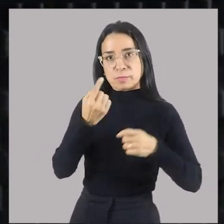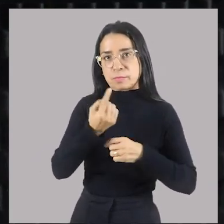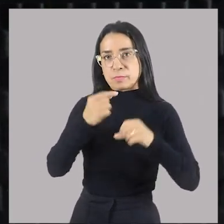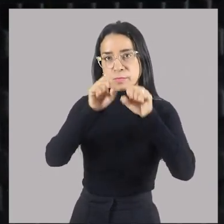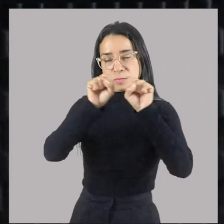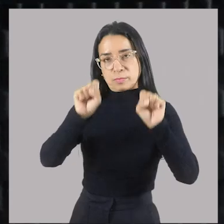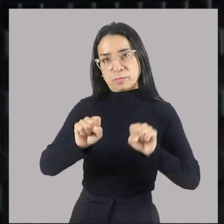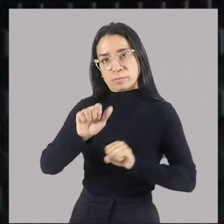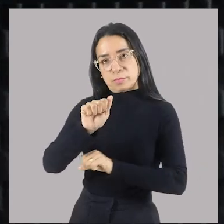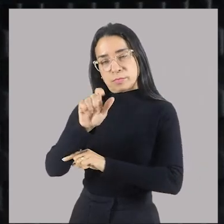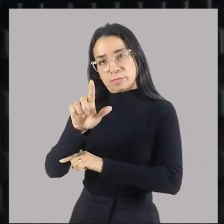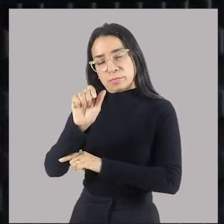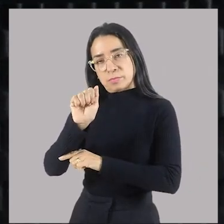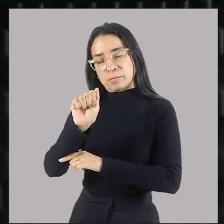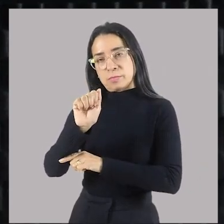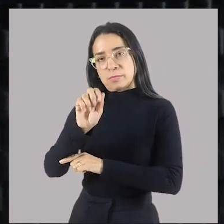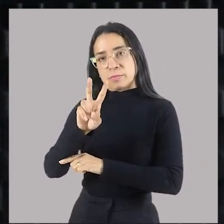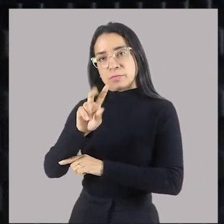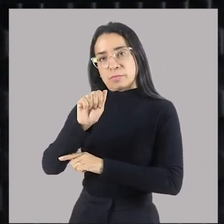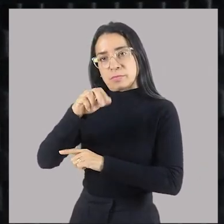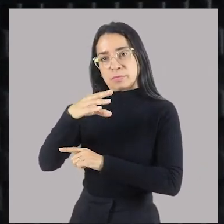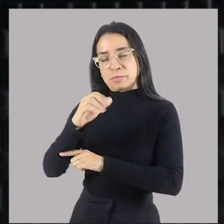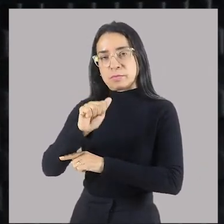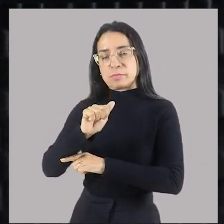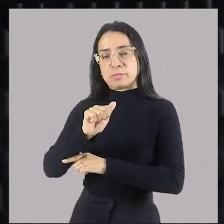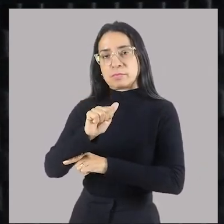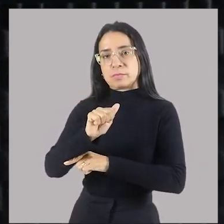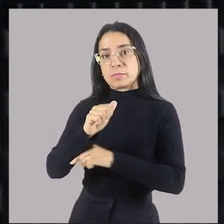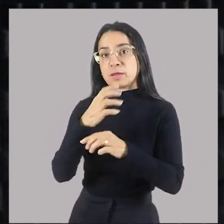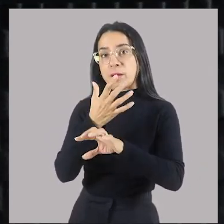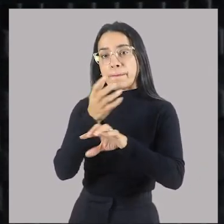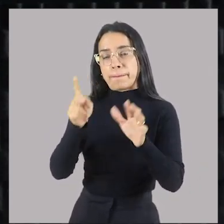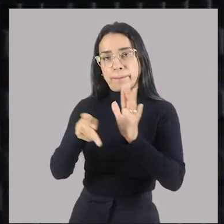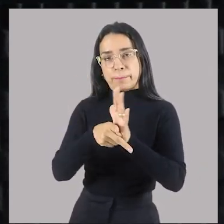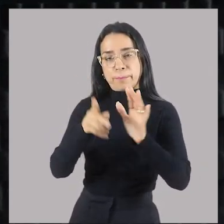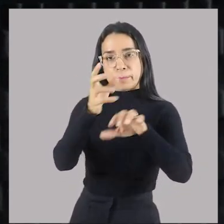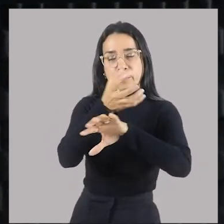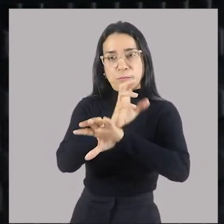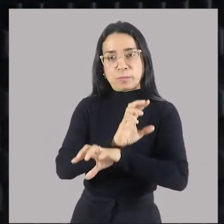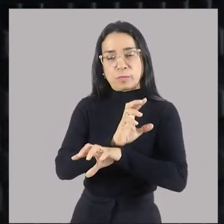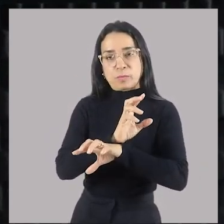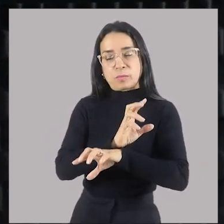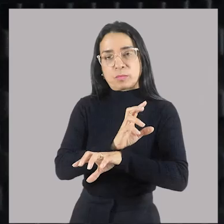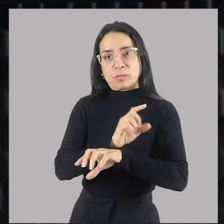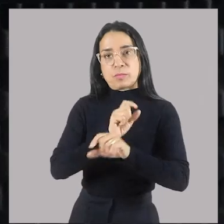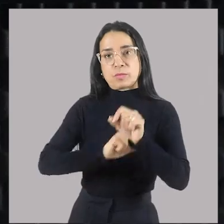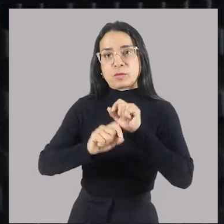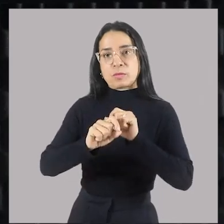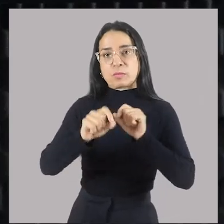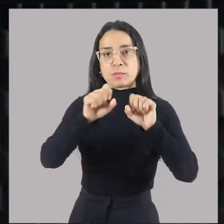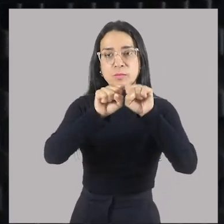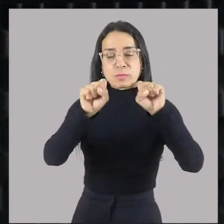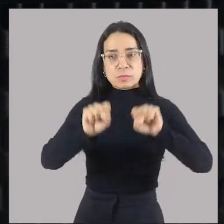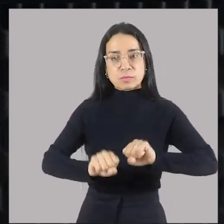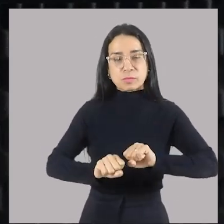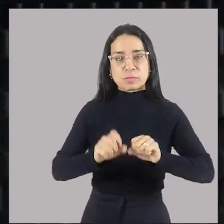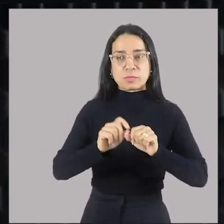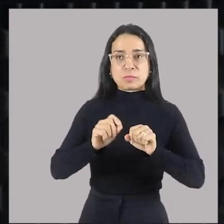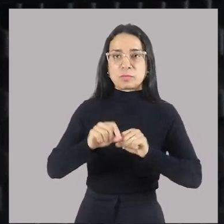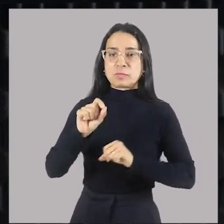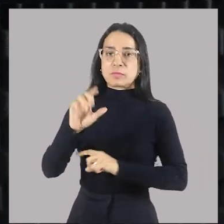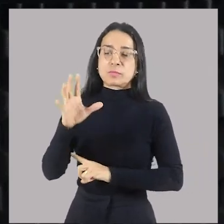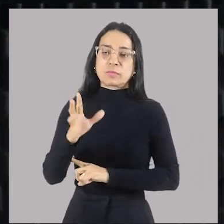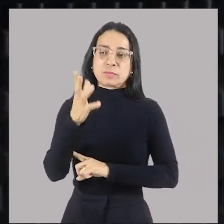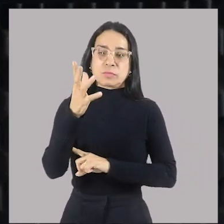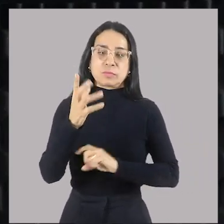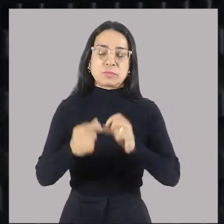alavanca dos ossos. Então o músculo faz a contração, os ossos servem como sistema de alavanca e faz com que ocorra essa